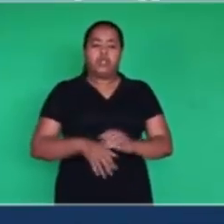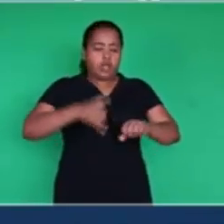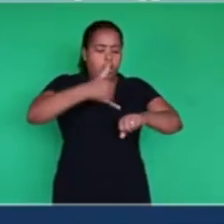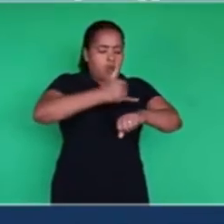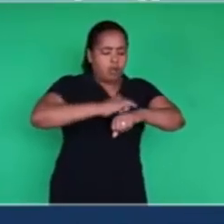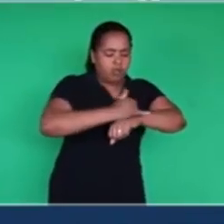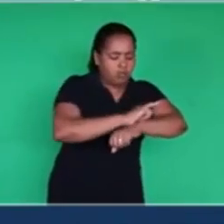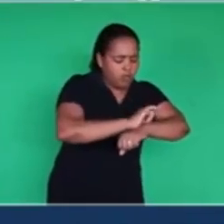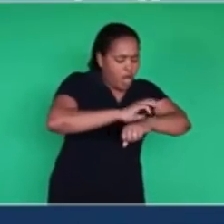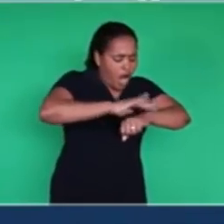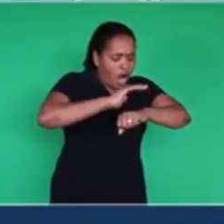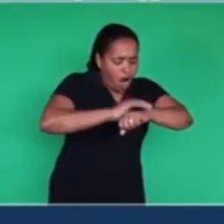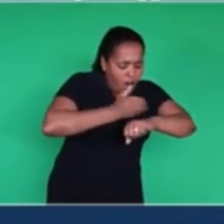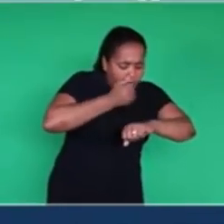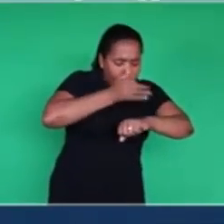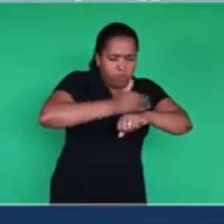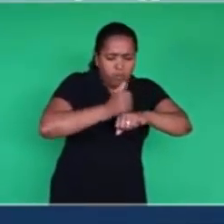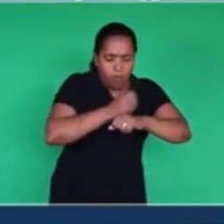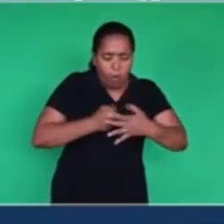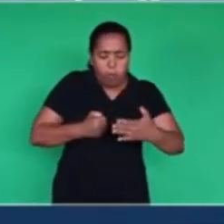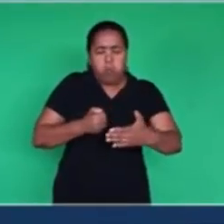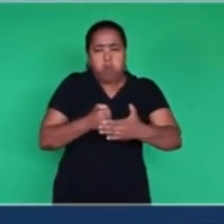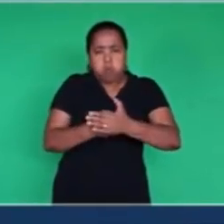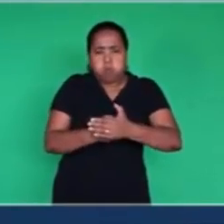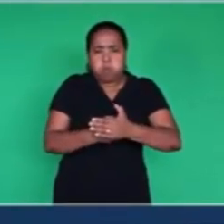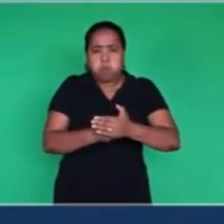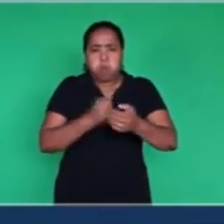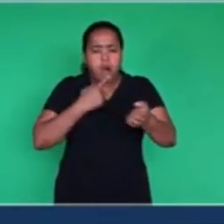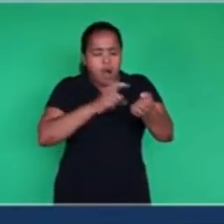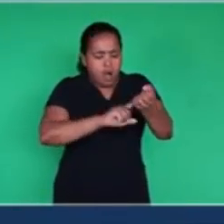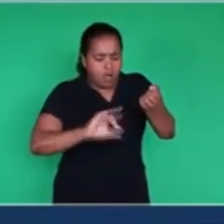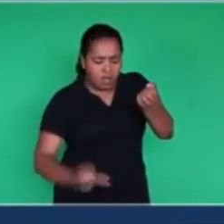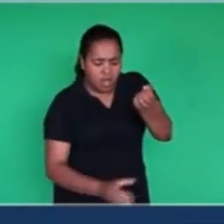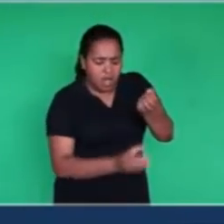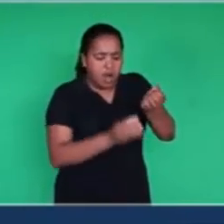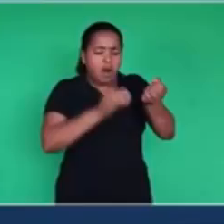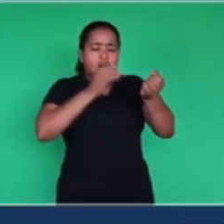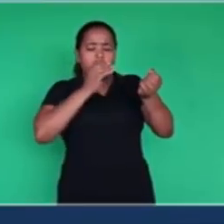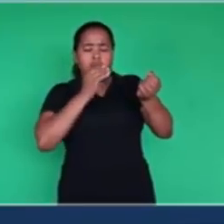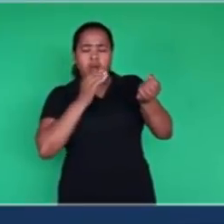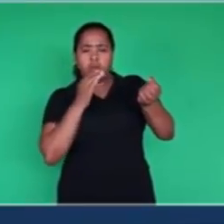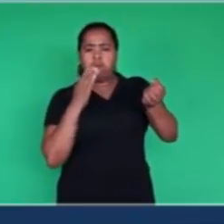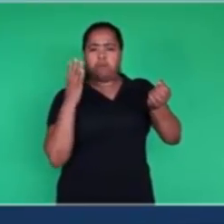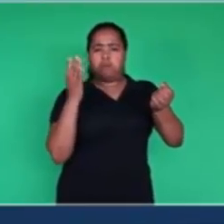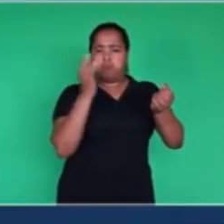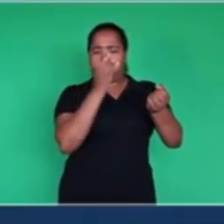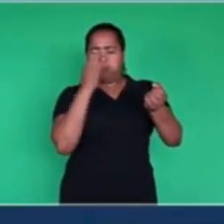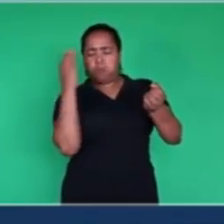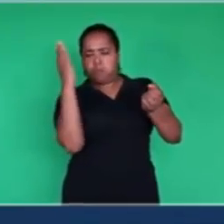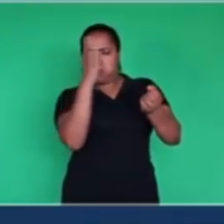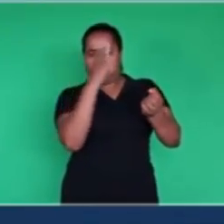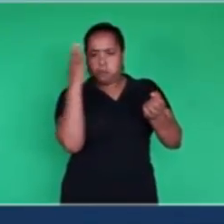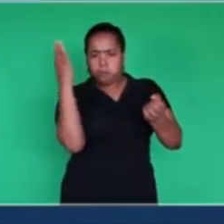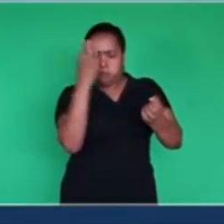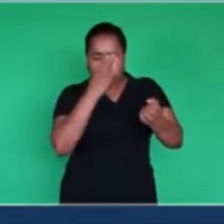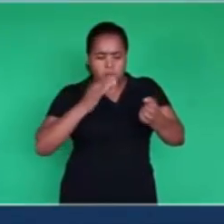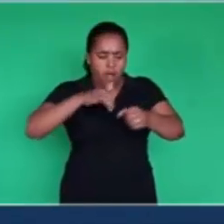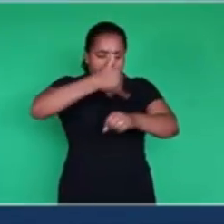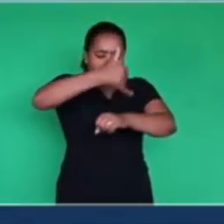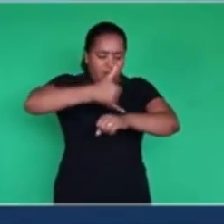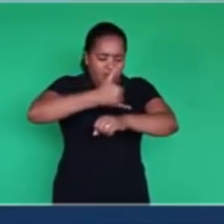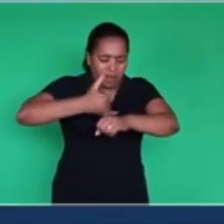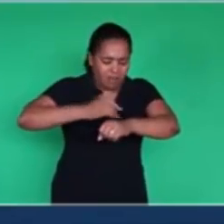fartardes, e bebereis o sangue até vos embebedardes, a gordura e o sangue do meu sacrifício